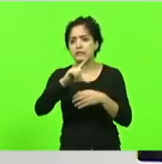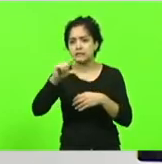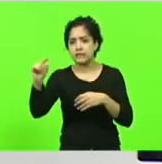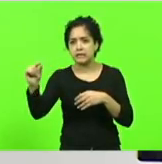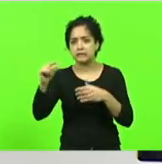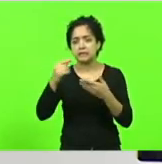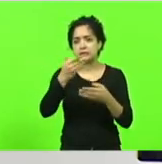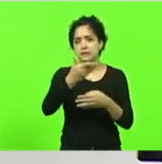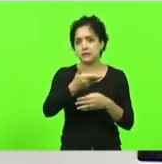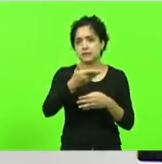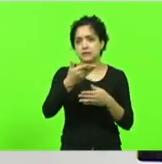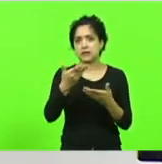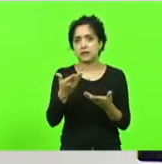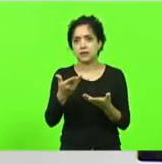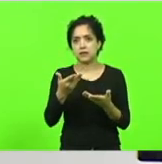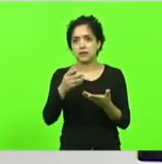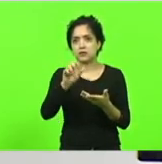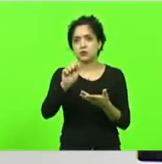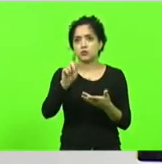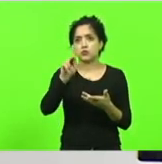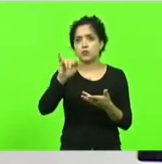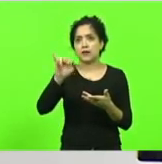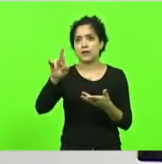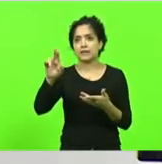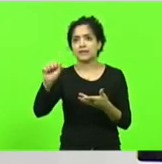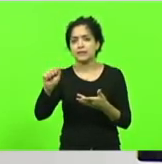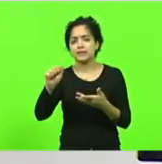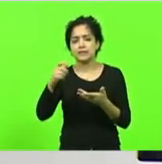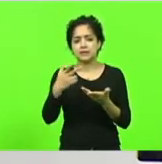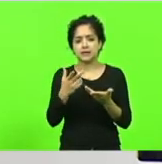do Akira, quem é que ia assumir.